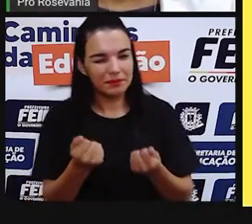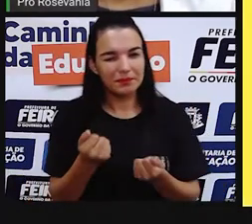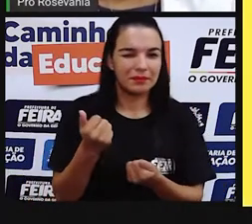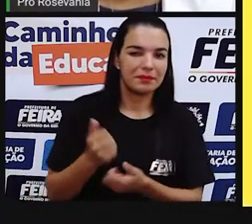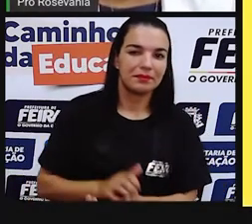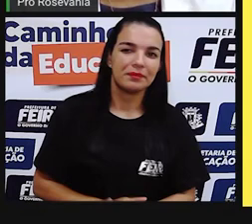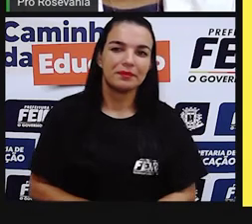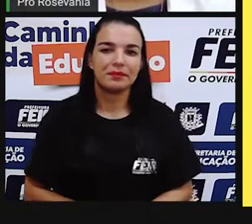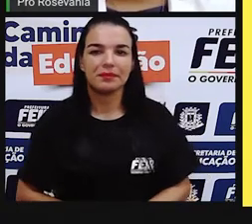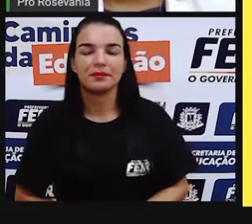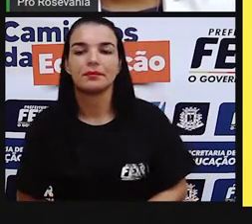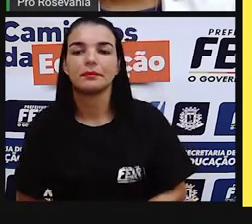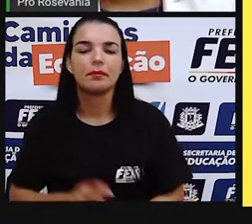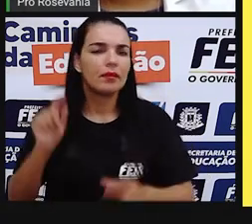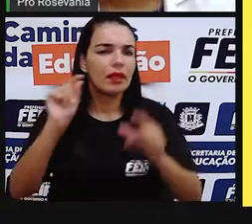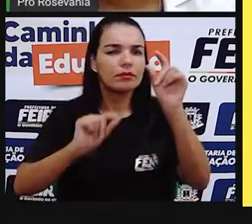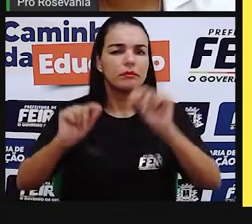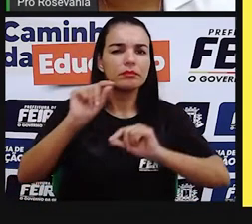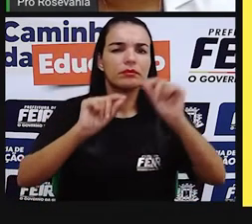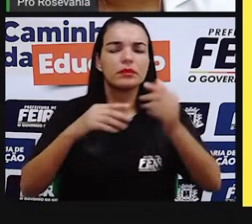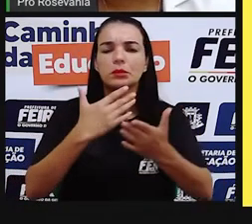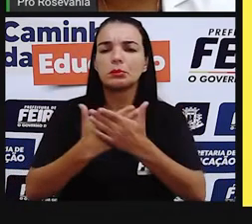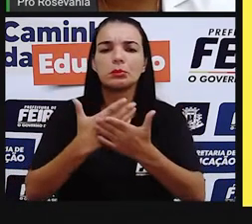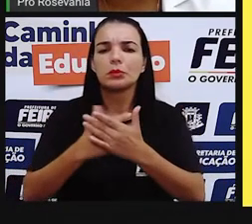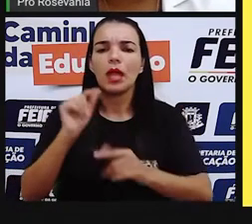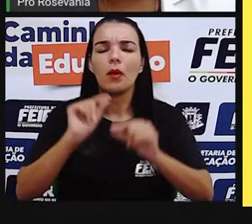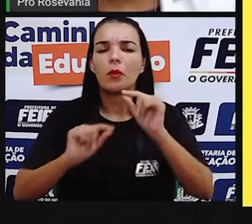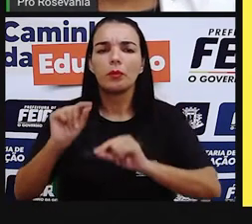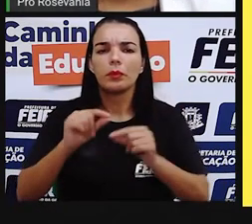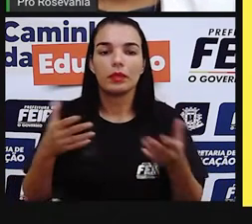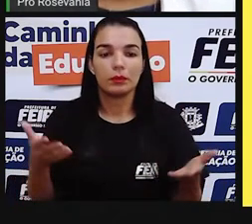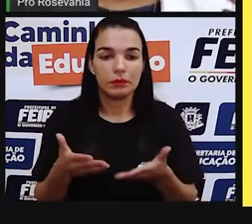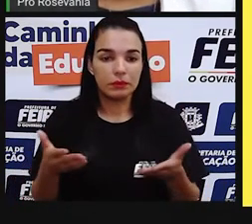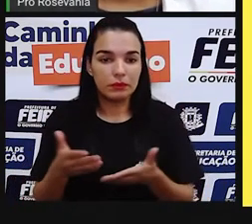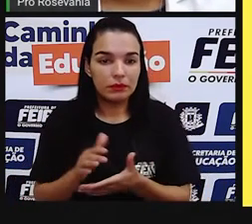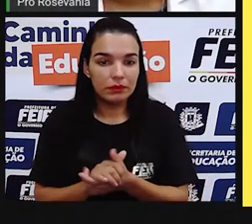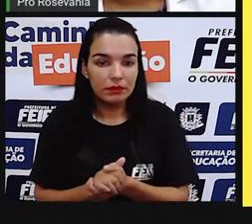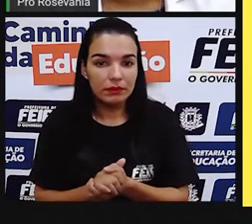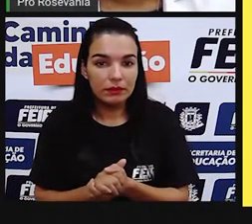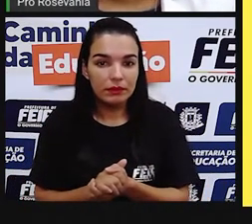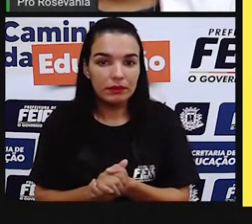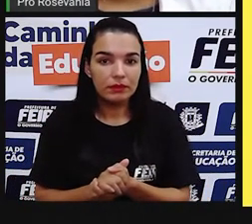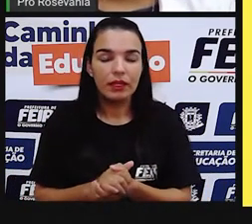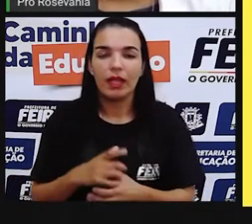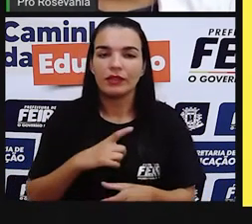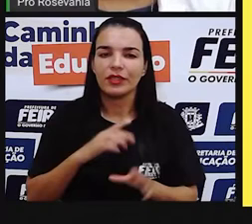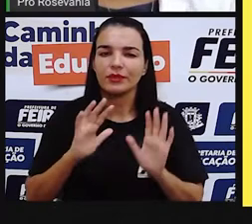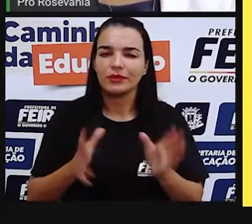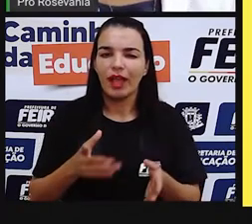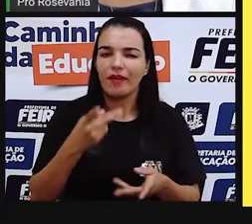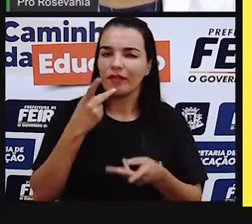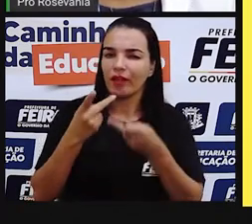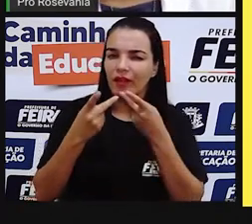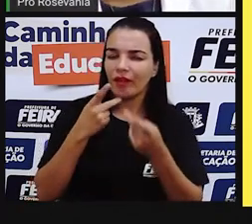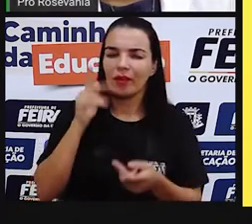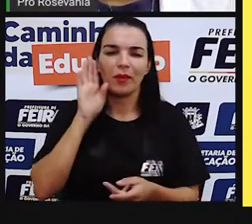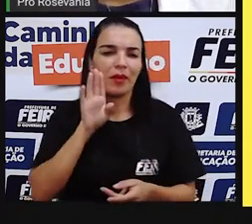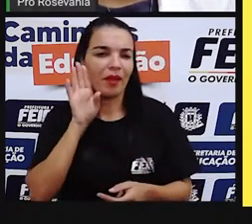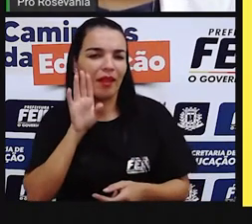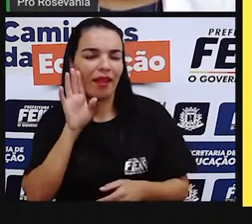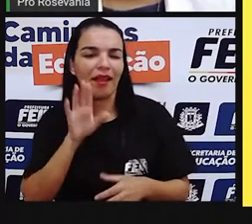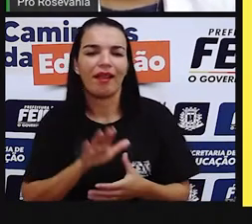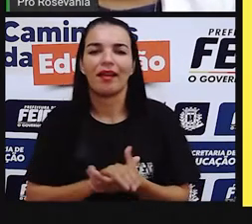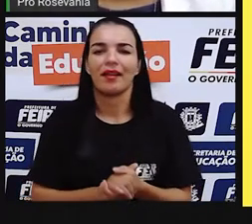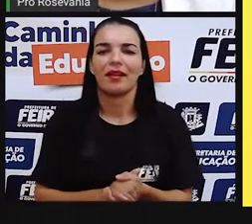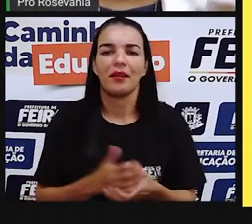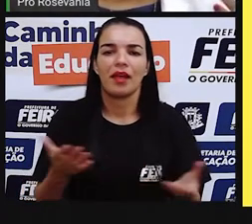hoje? O que será que nós vamos estudar hoje? Nós já falamos de tantas coisas legais, né? Aí, o que